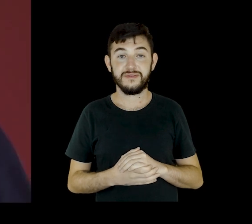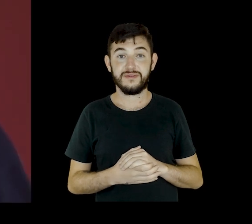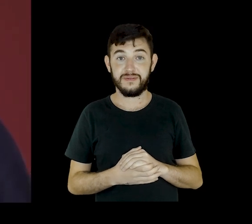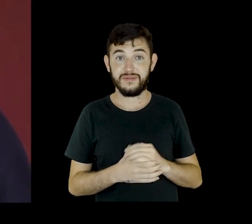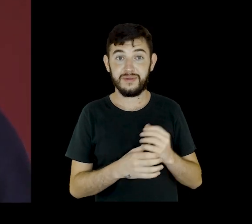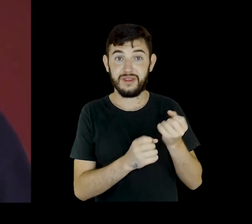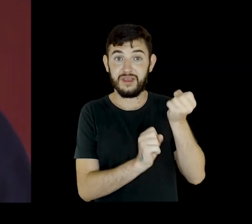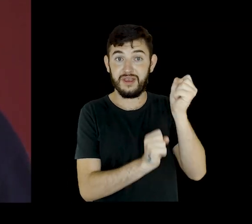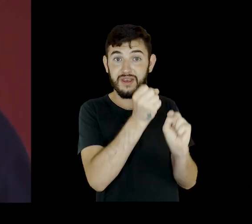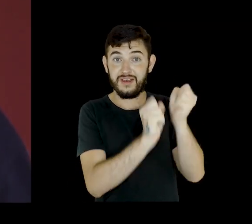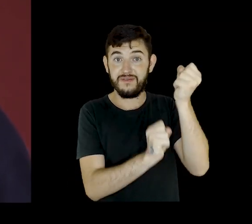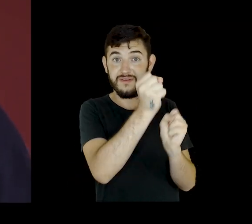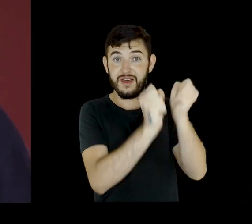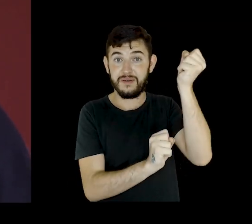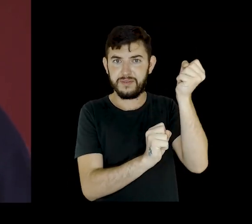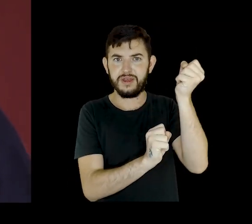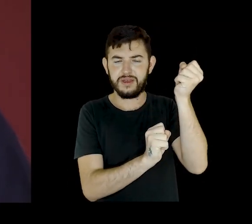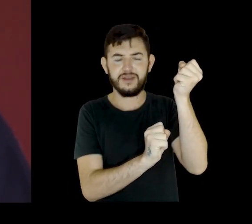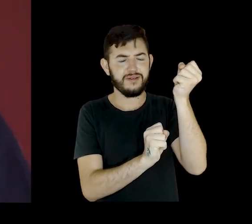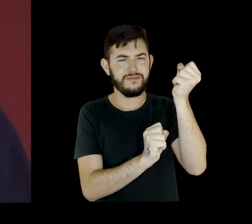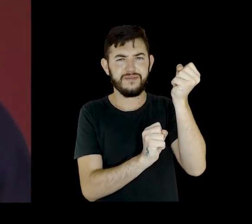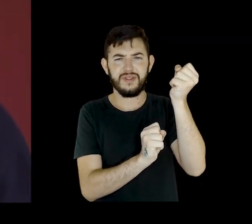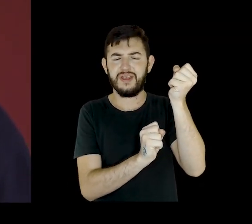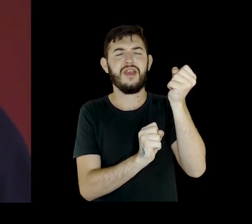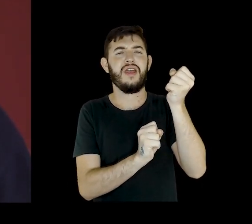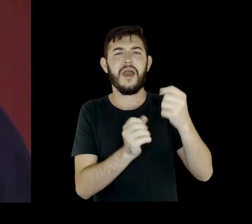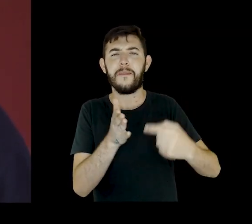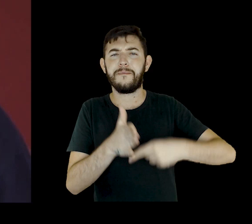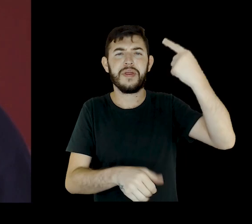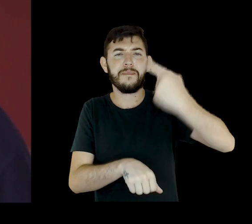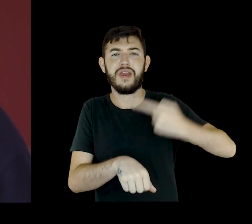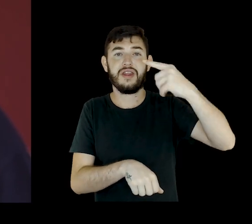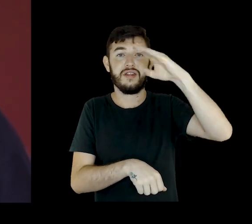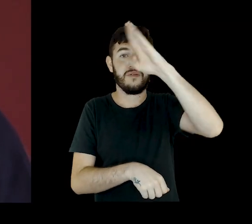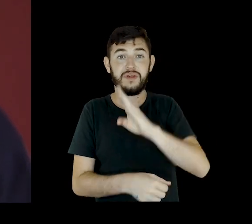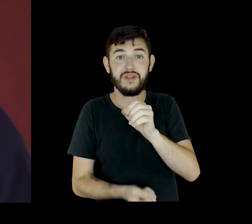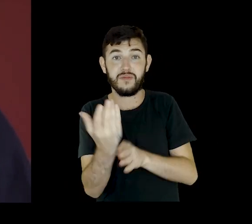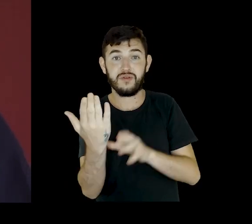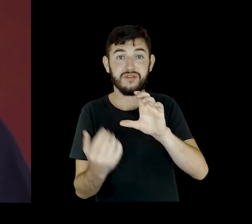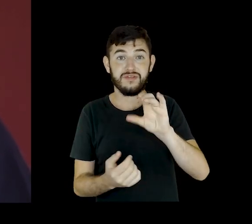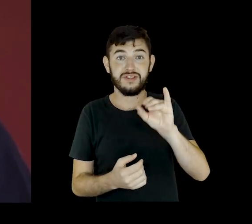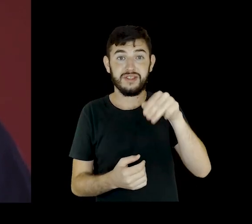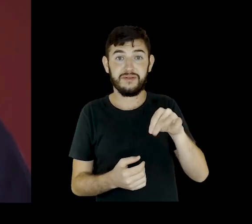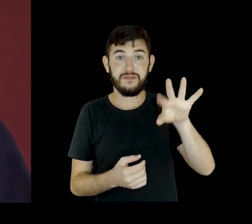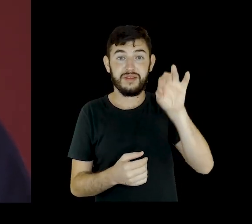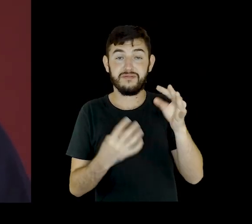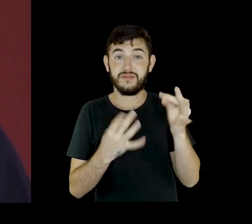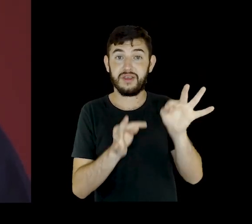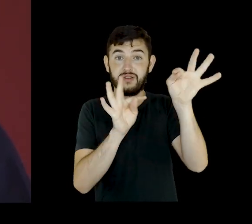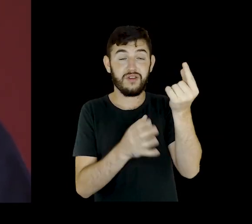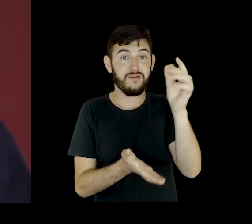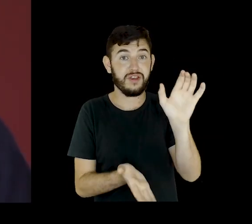Porque a fábrica é considerada a mais importante, a primeira no Brasil a produção de cimento, com alta tecnologia, com